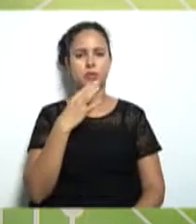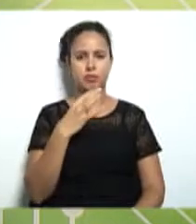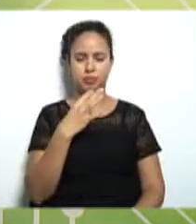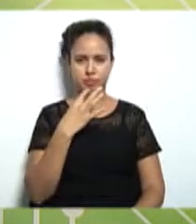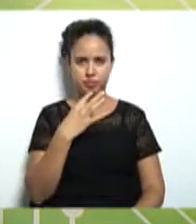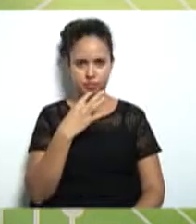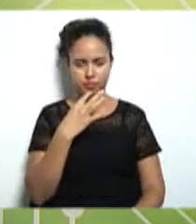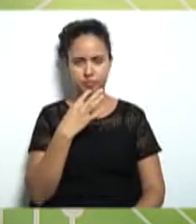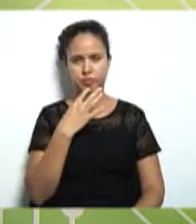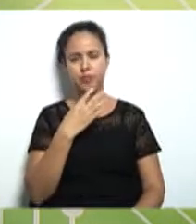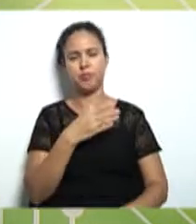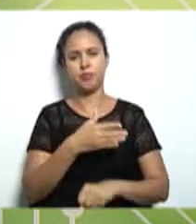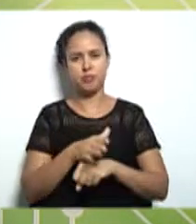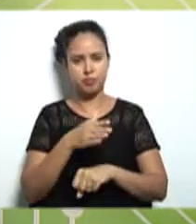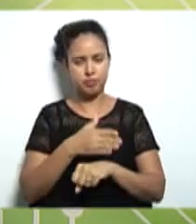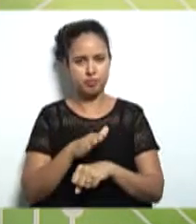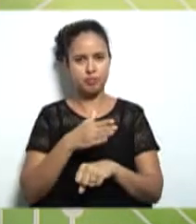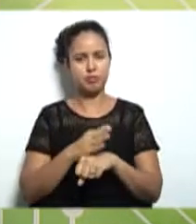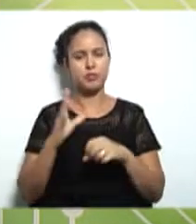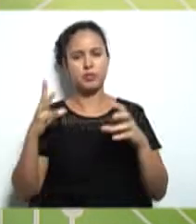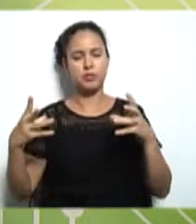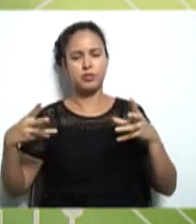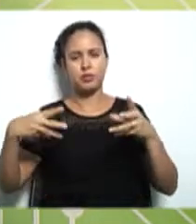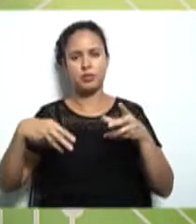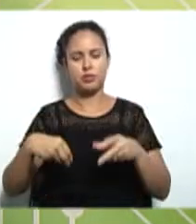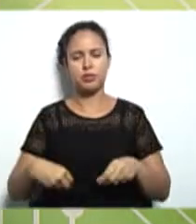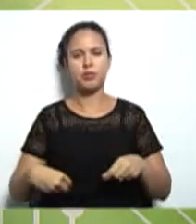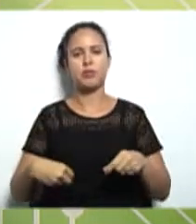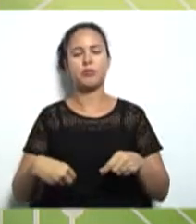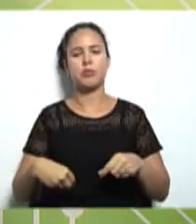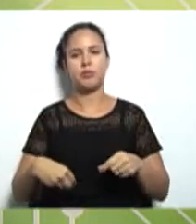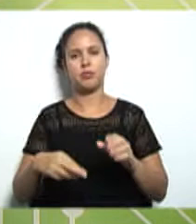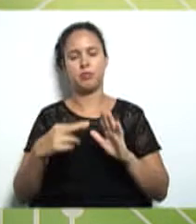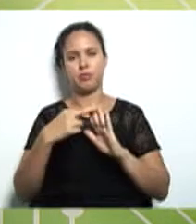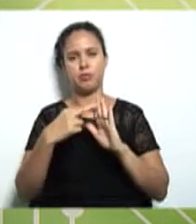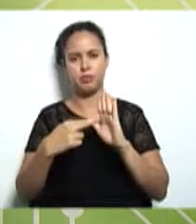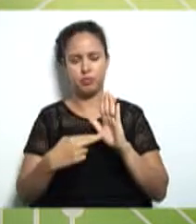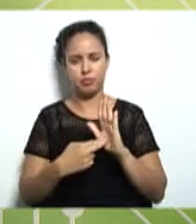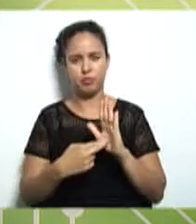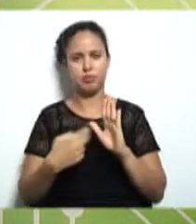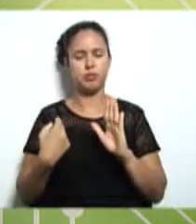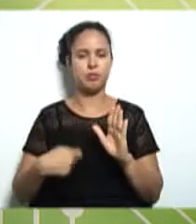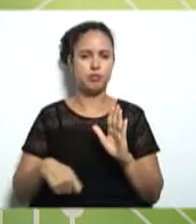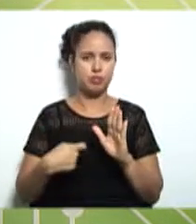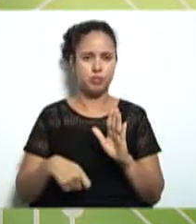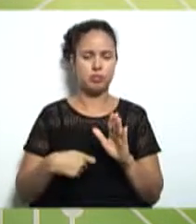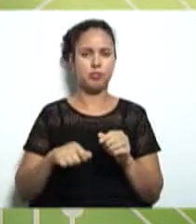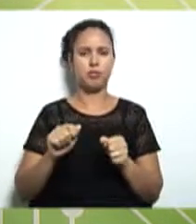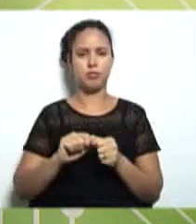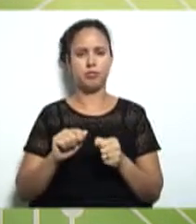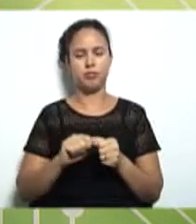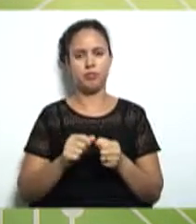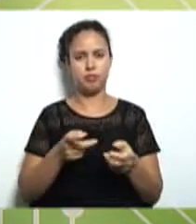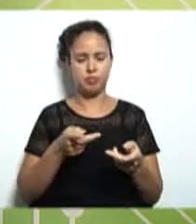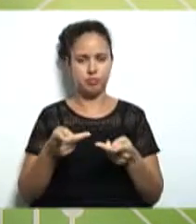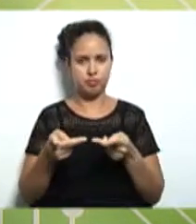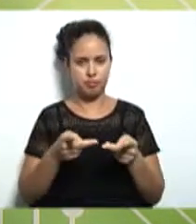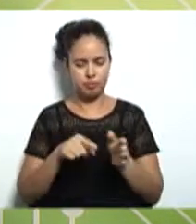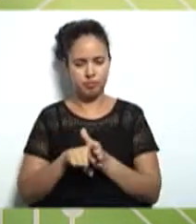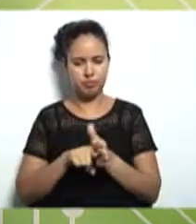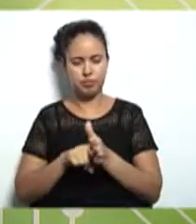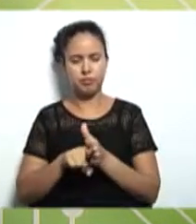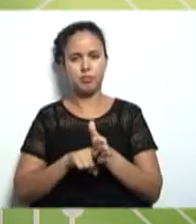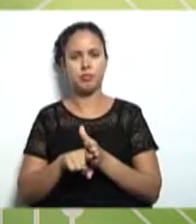conhecimento e praticar todas essas regrinhas aí que a gente precisa na construção da pesquisa científica e do